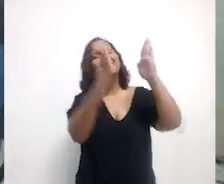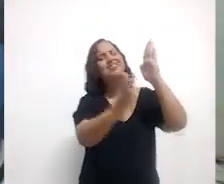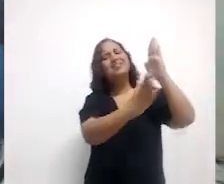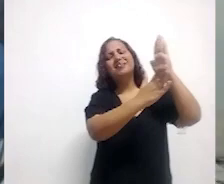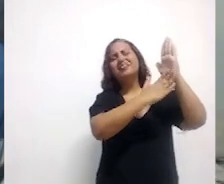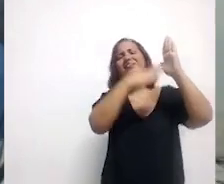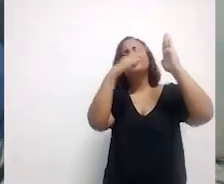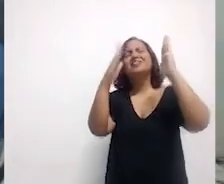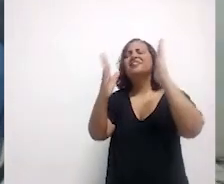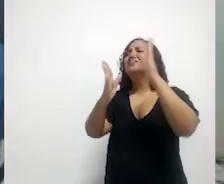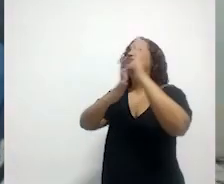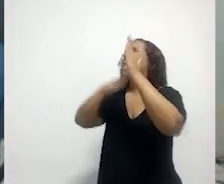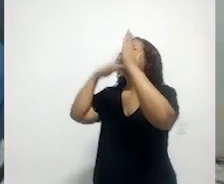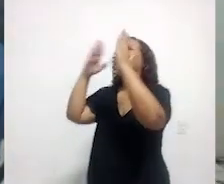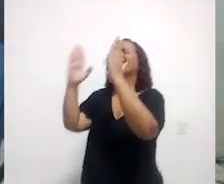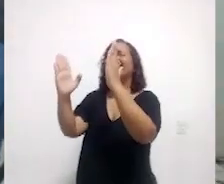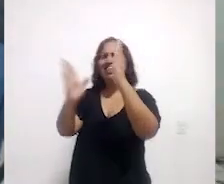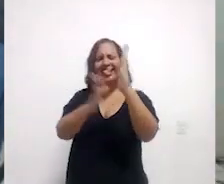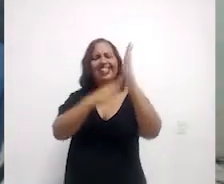Te